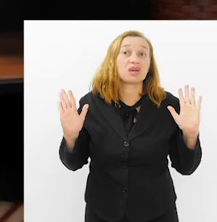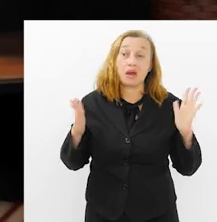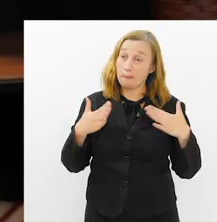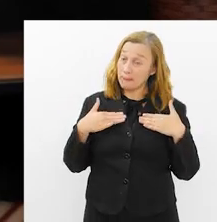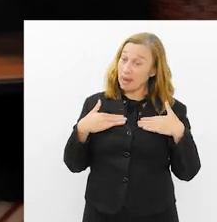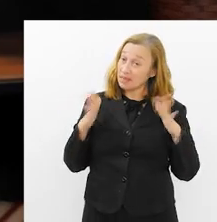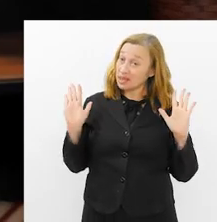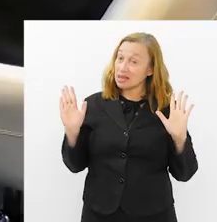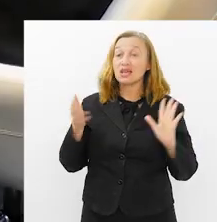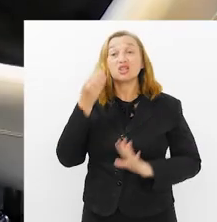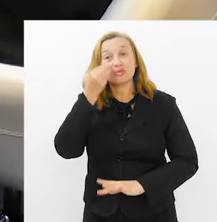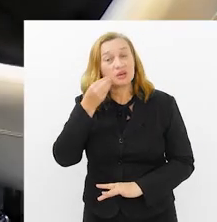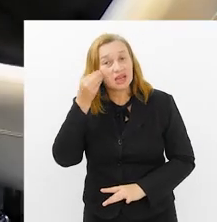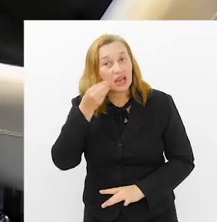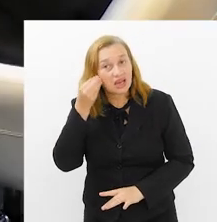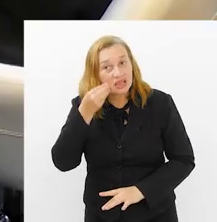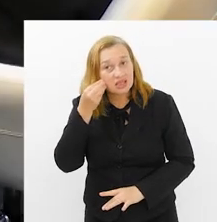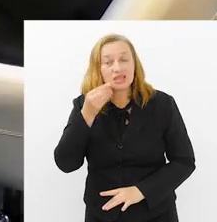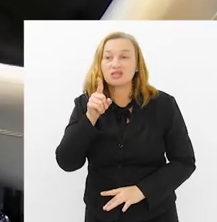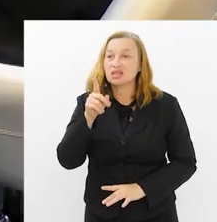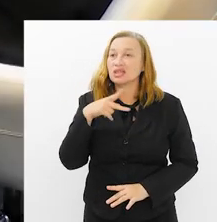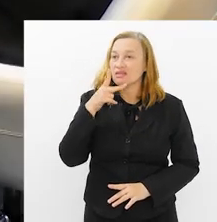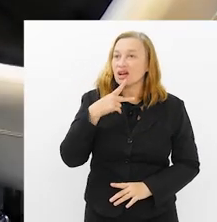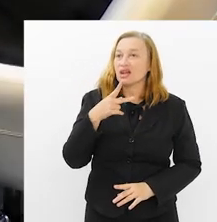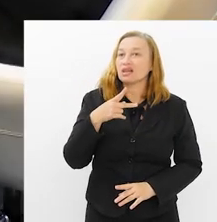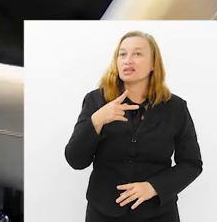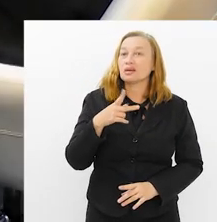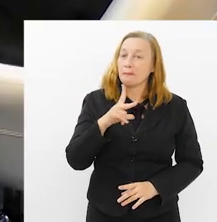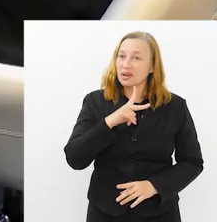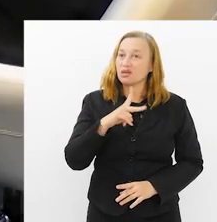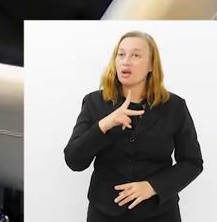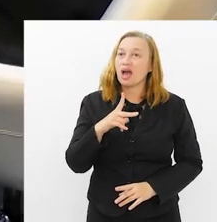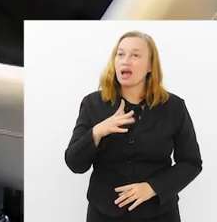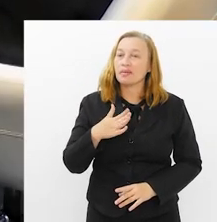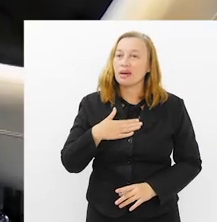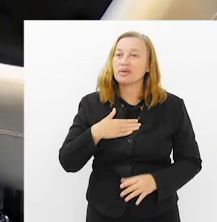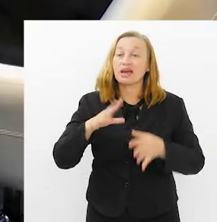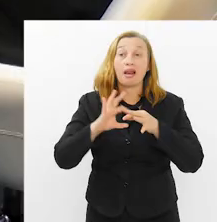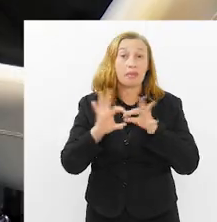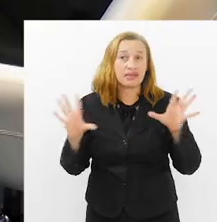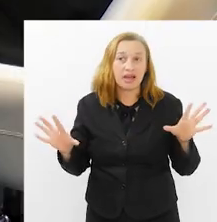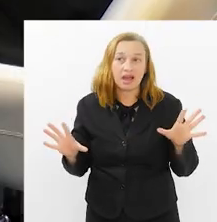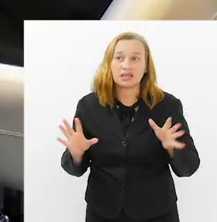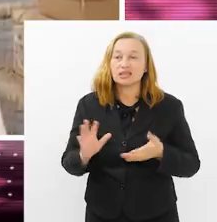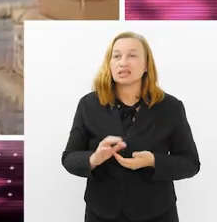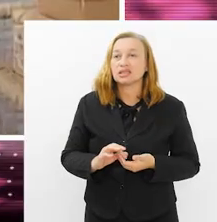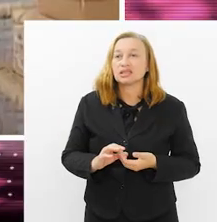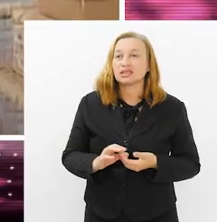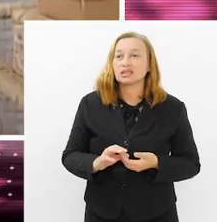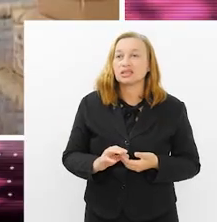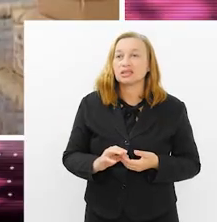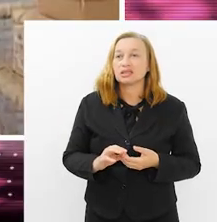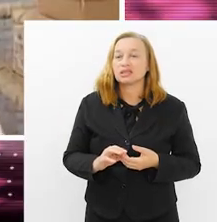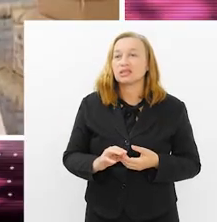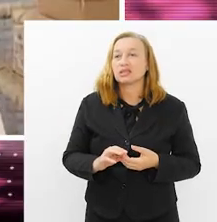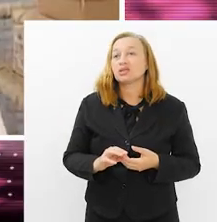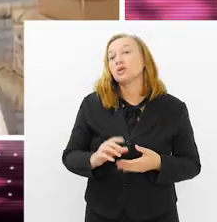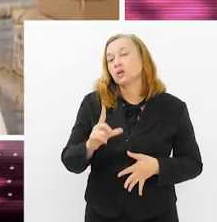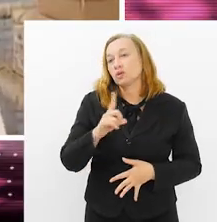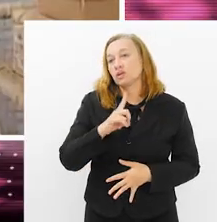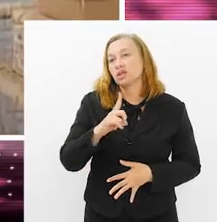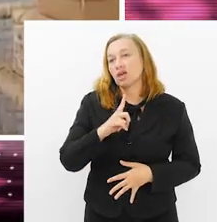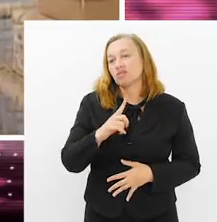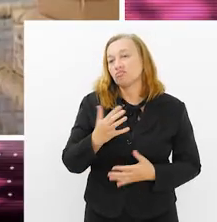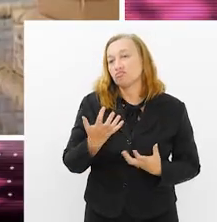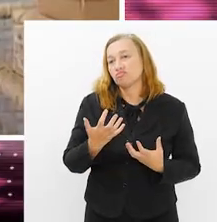bem. Então, bem para mim, minha experiência, como você está falando, bem individual, né? Para mim é a liberdade, né,